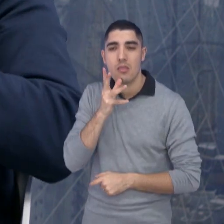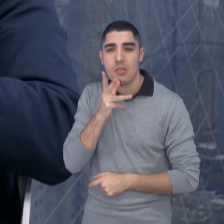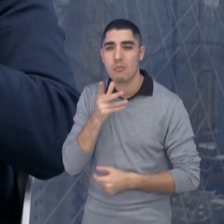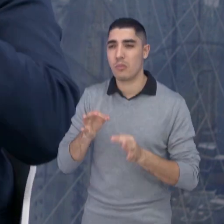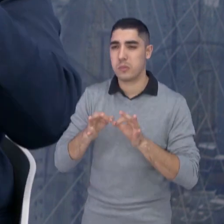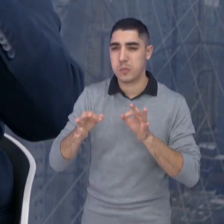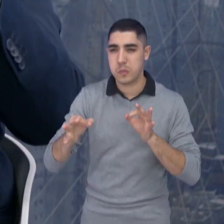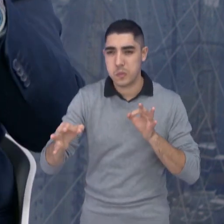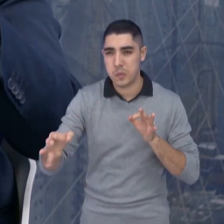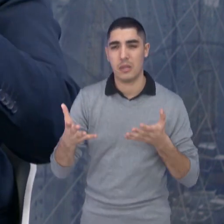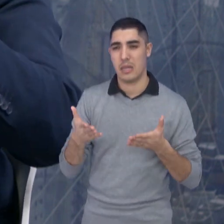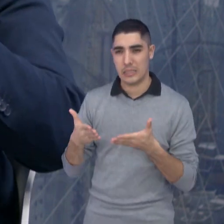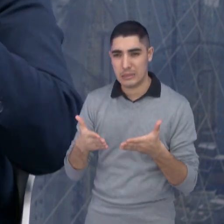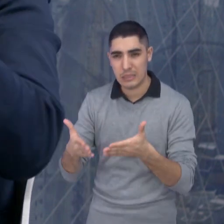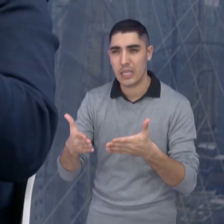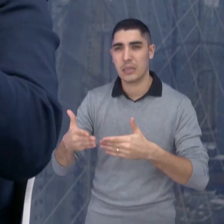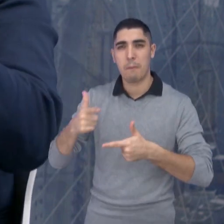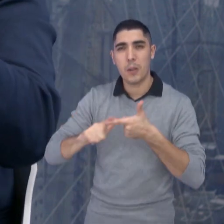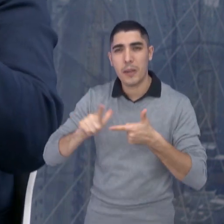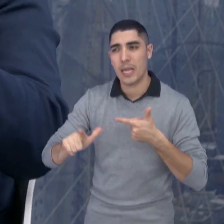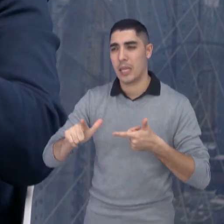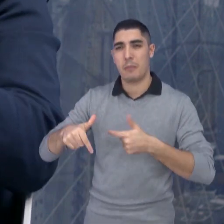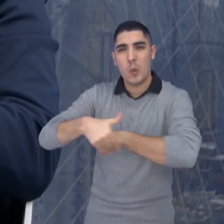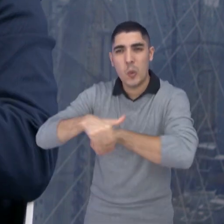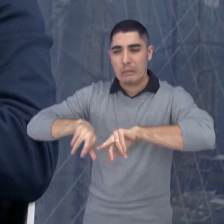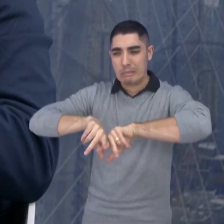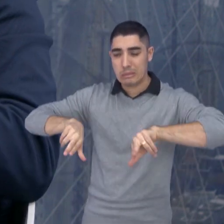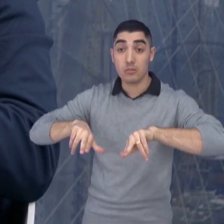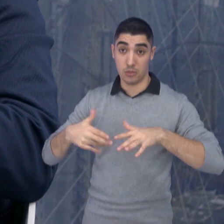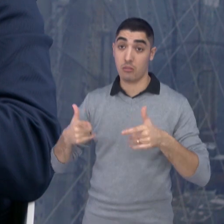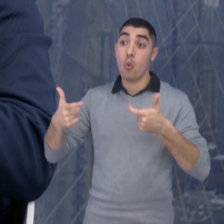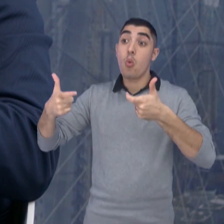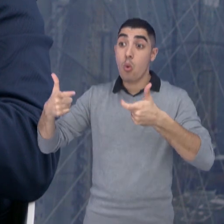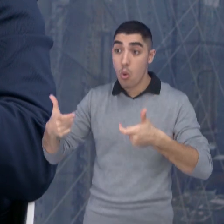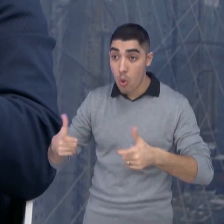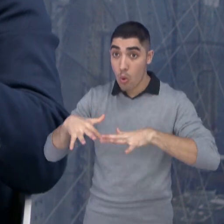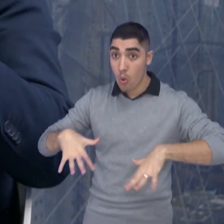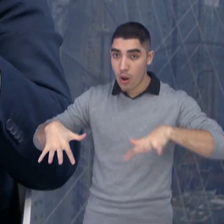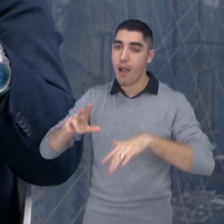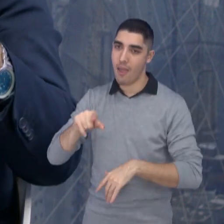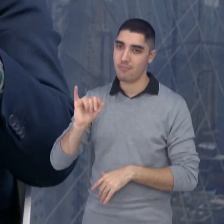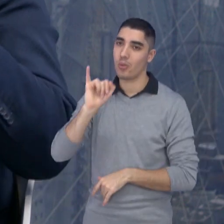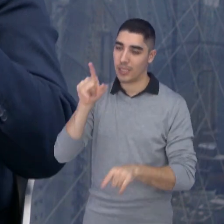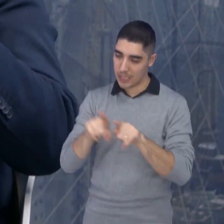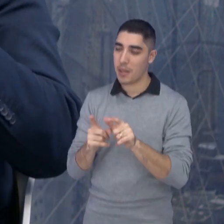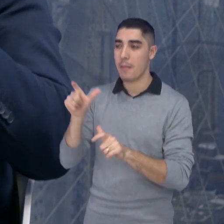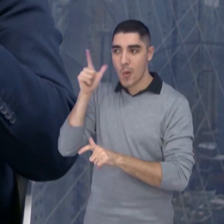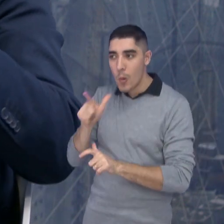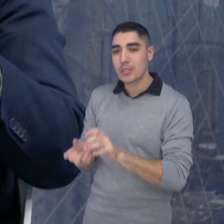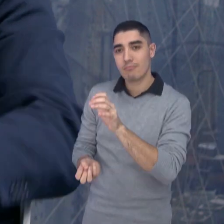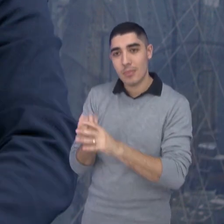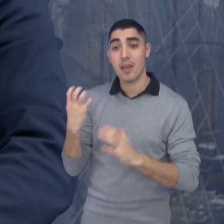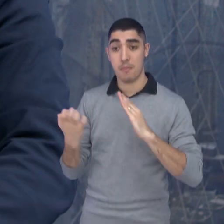estrada interrompe, não tem, então a posição logística também é importante se você for atender o mundo todo. E aí, cada localidade, cada